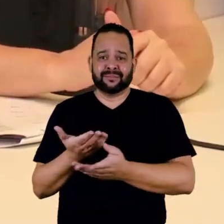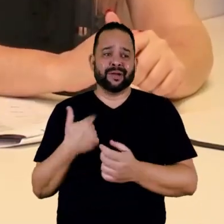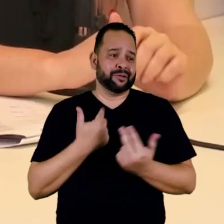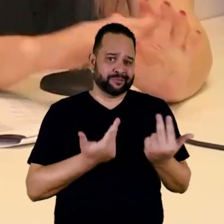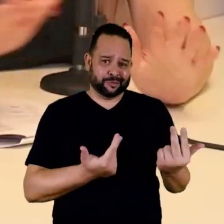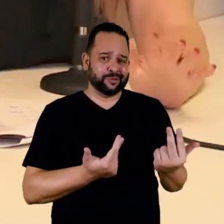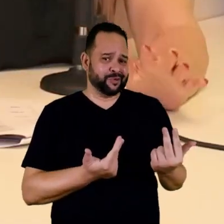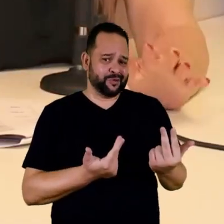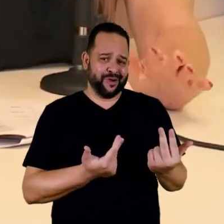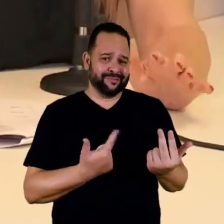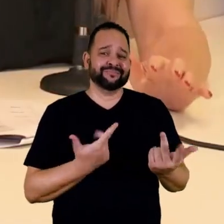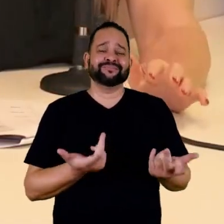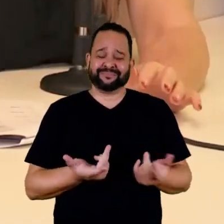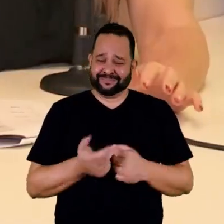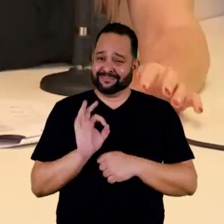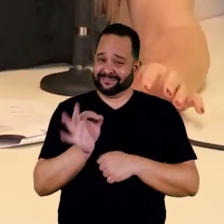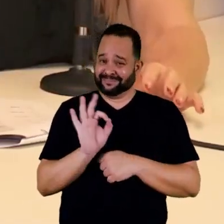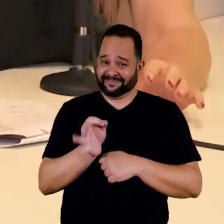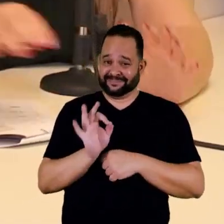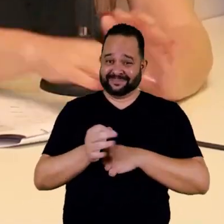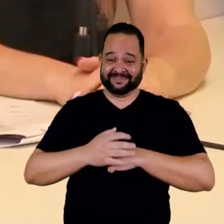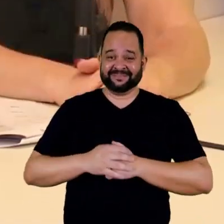tenho também estamos